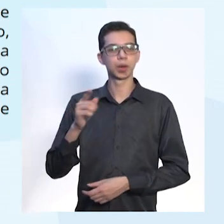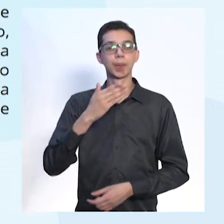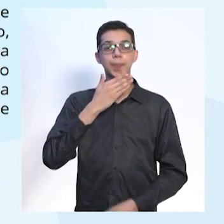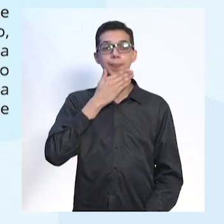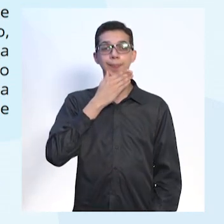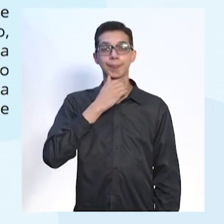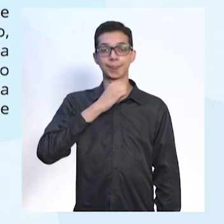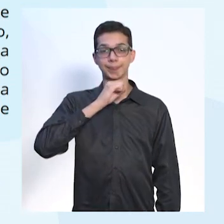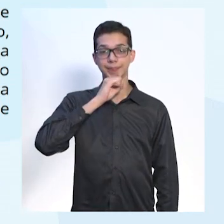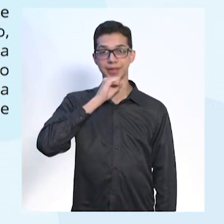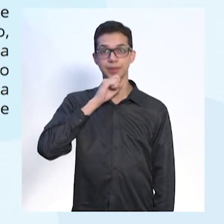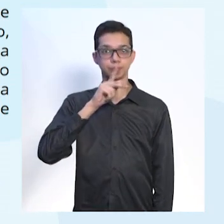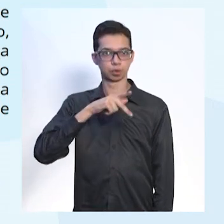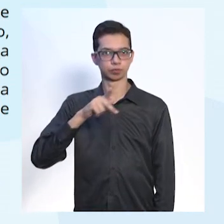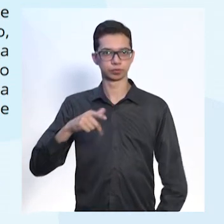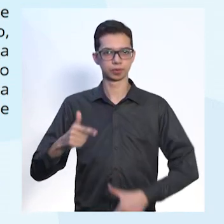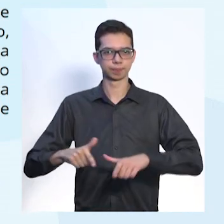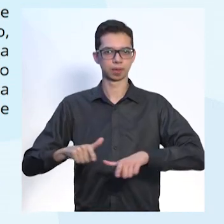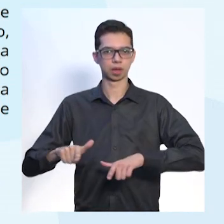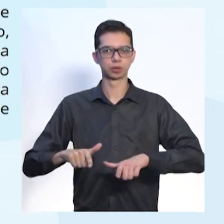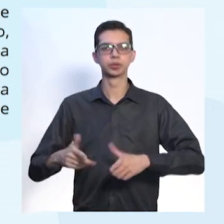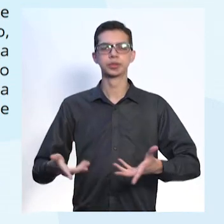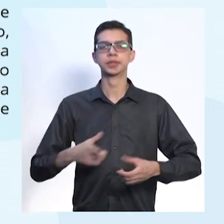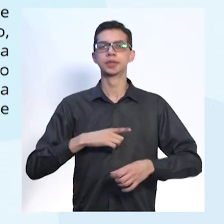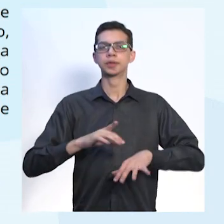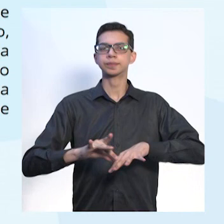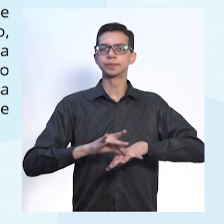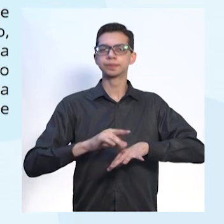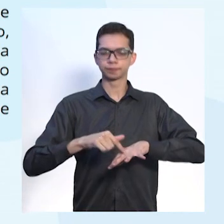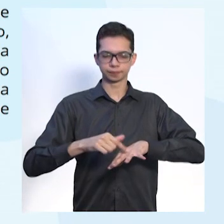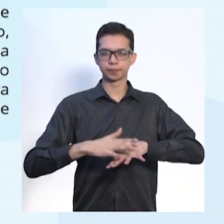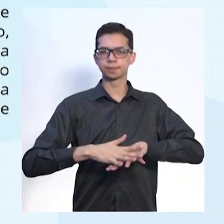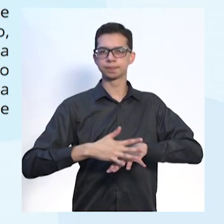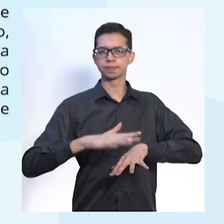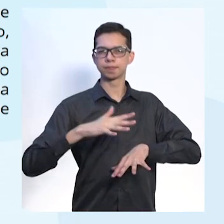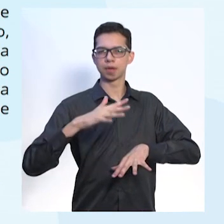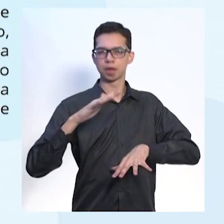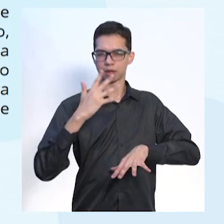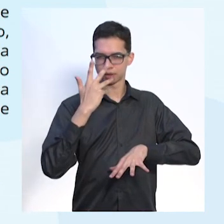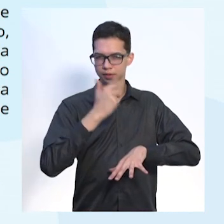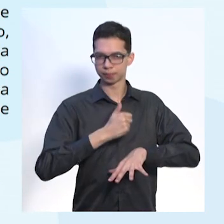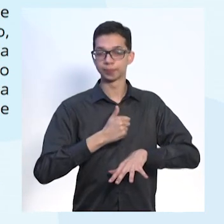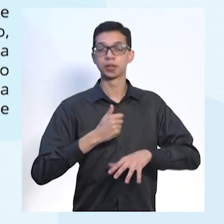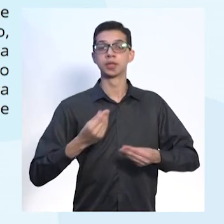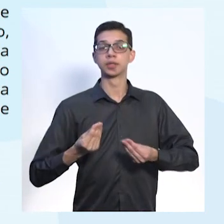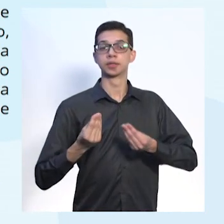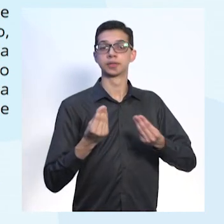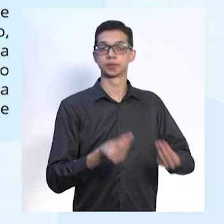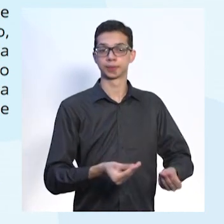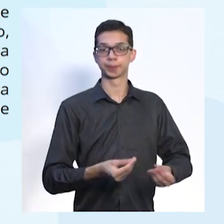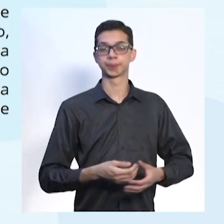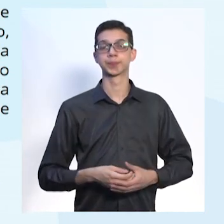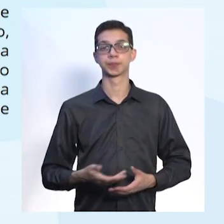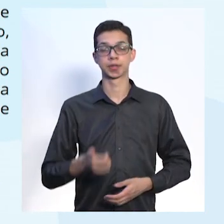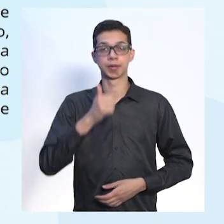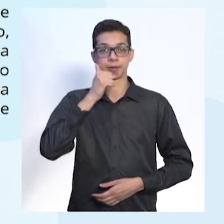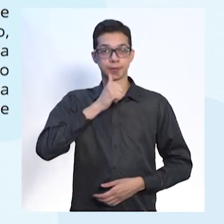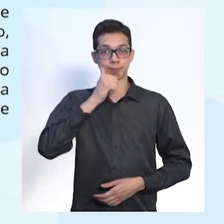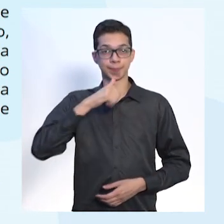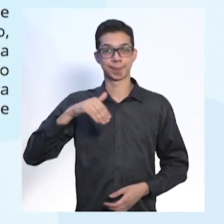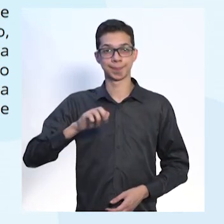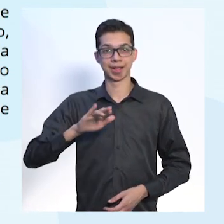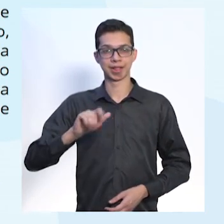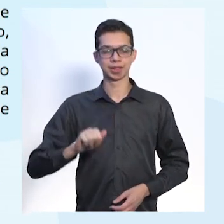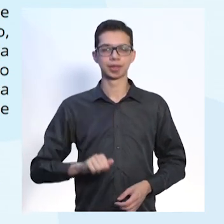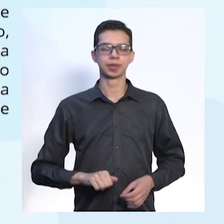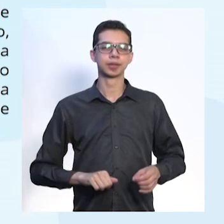dias depois. Suspeita-se que a galinha da irmã mais nova engoliu o anel. Marli, filha de um pai professor e uma mãe